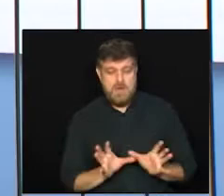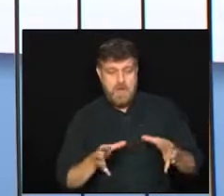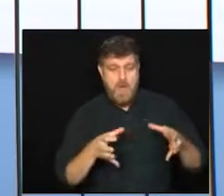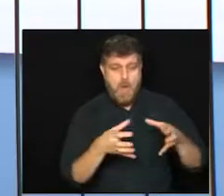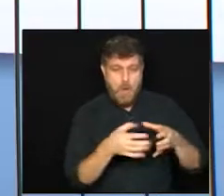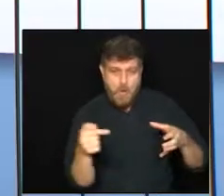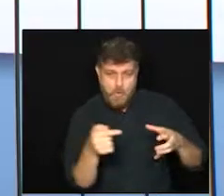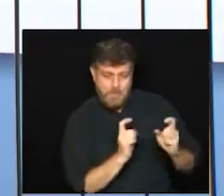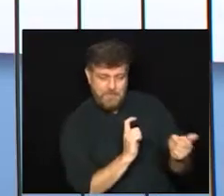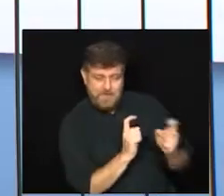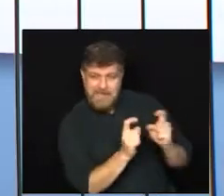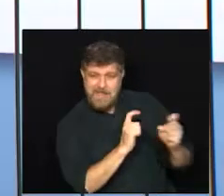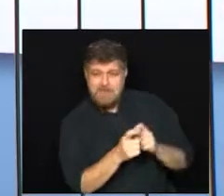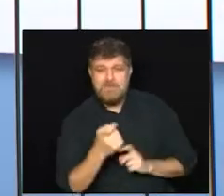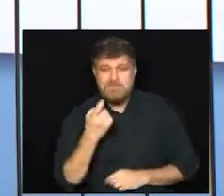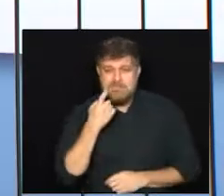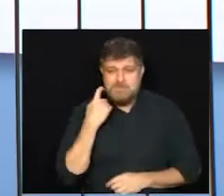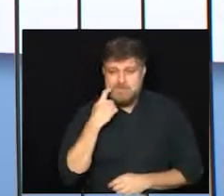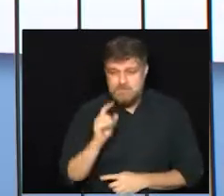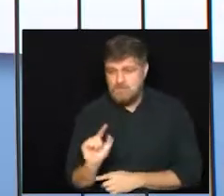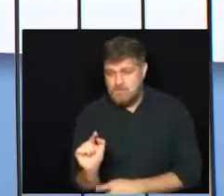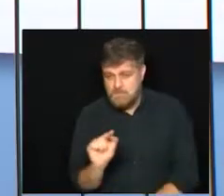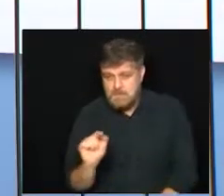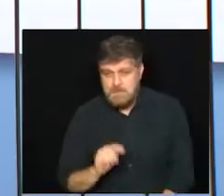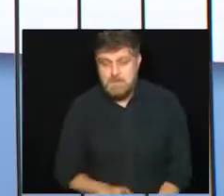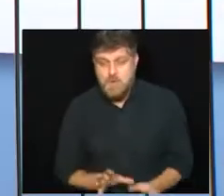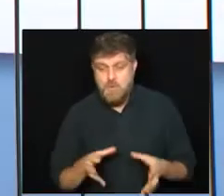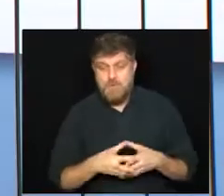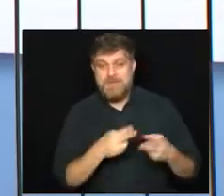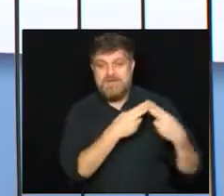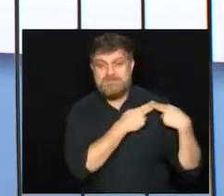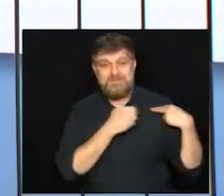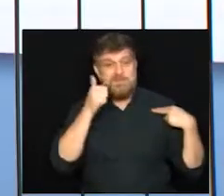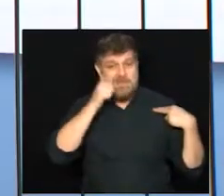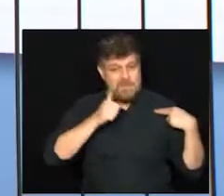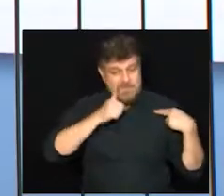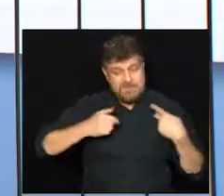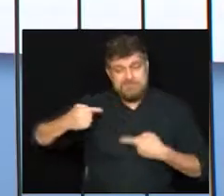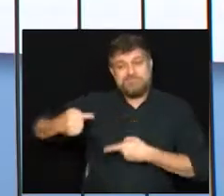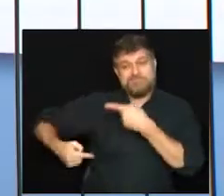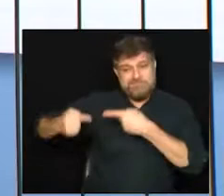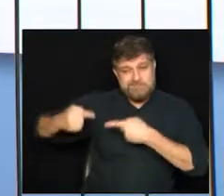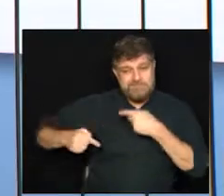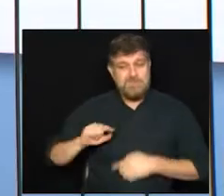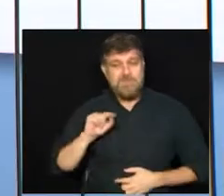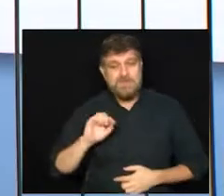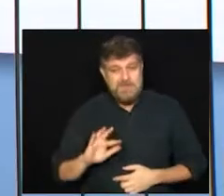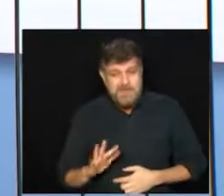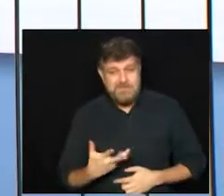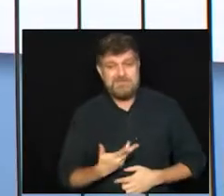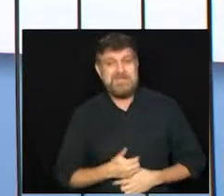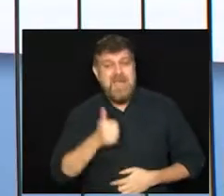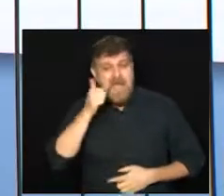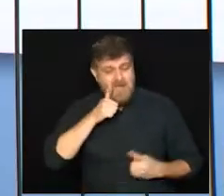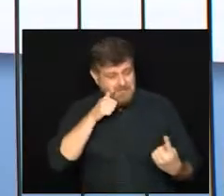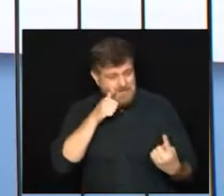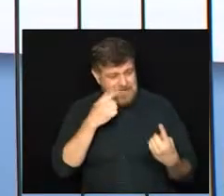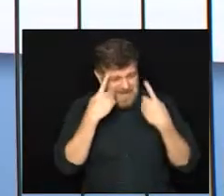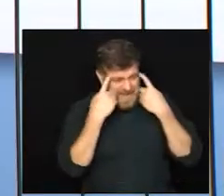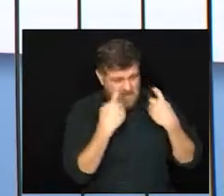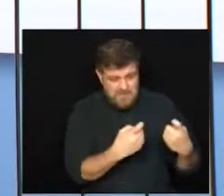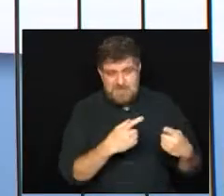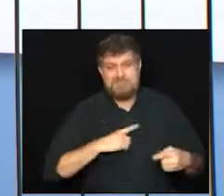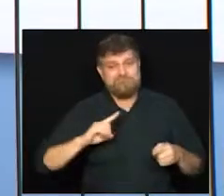se reuniu na sexta-feira foi a Comissão da Mulher e discutiu a realidade da violência contra a mulher,